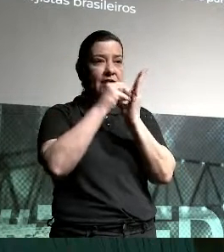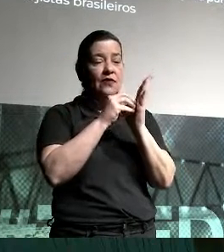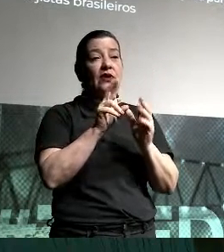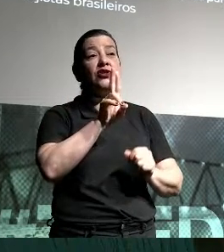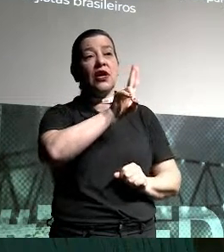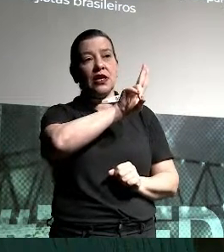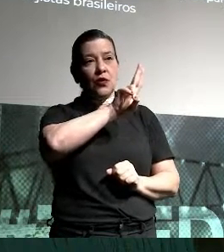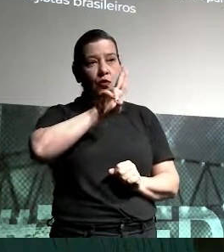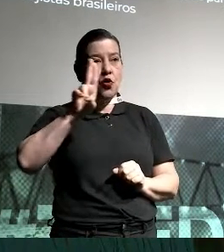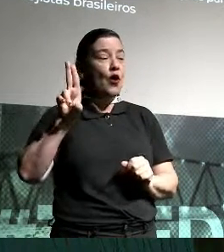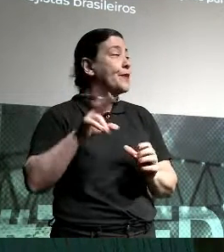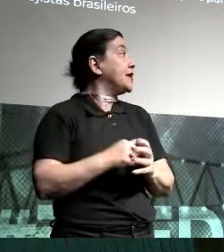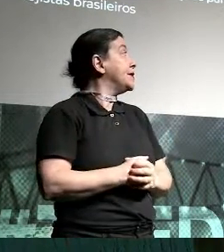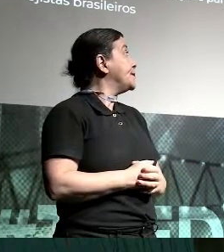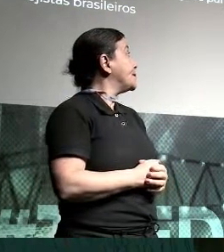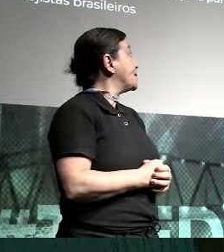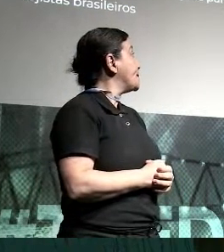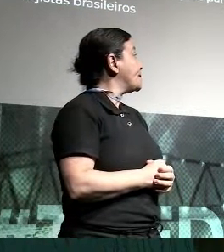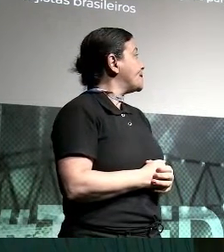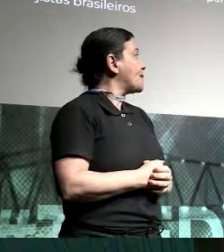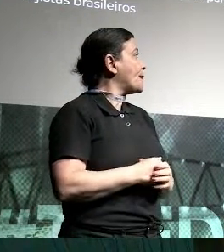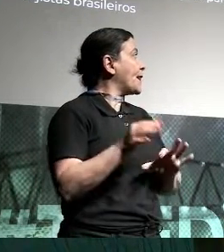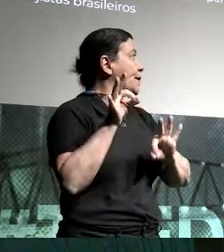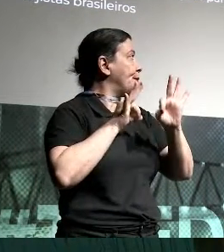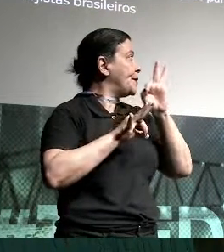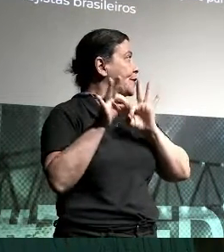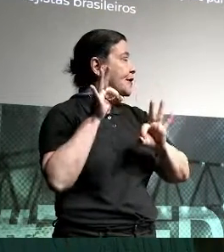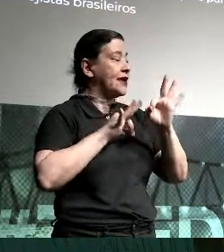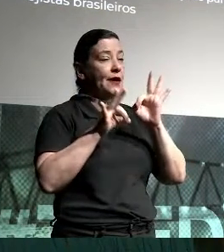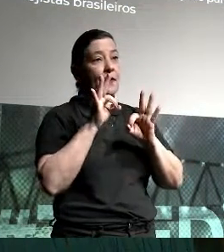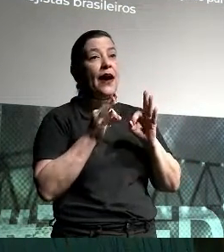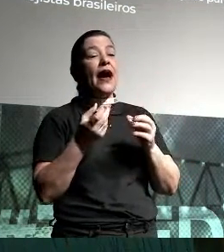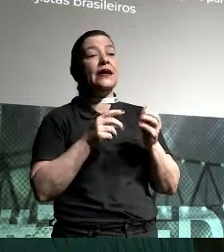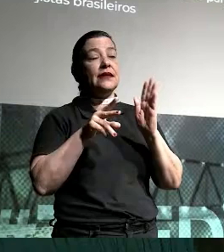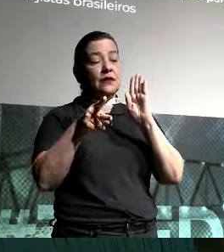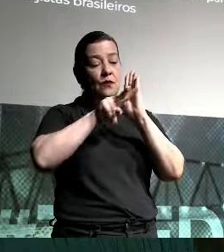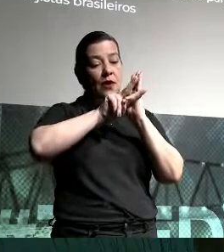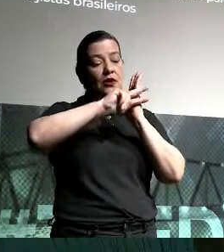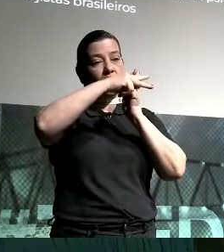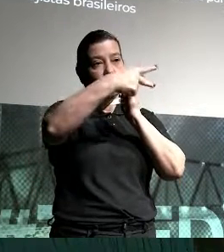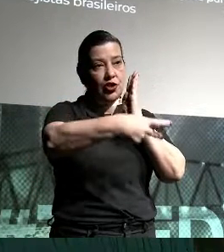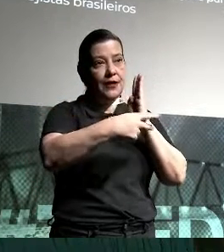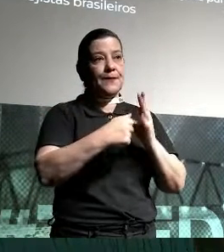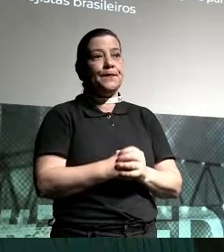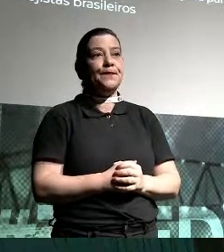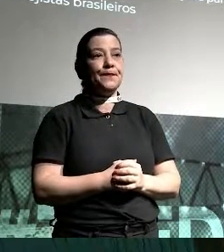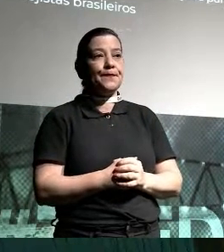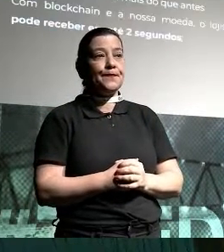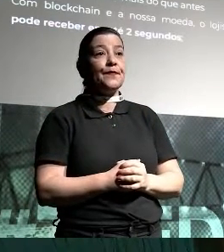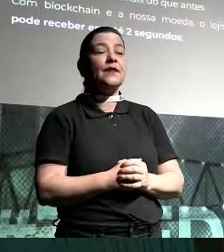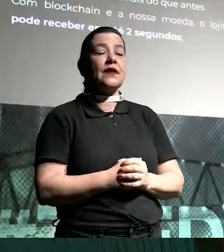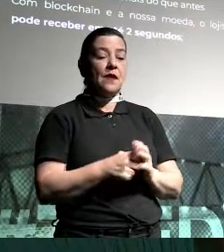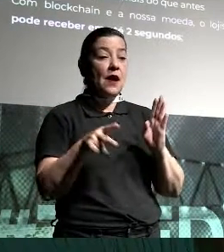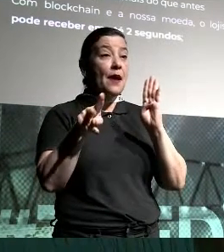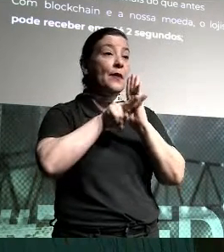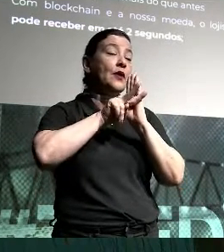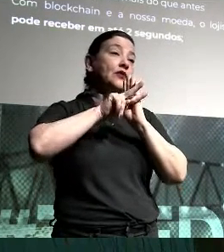né? Essa linguagem você programa essa moeda e sobe na blockchain. Basicamente, a